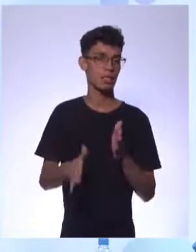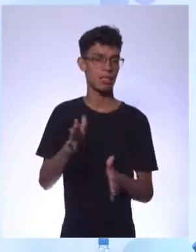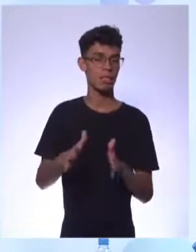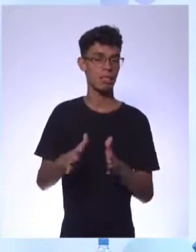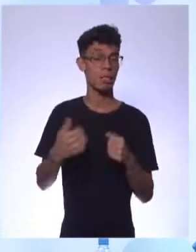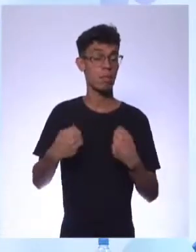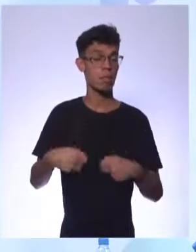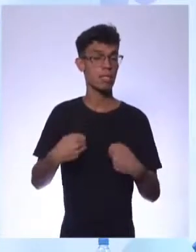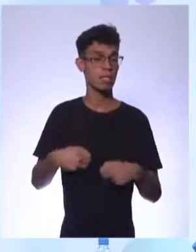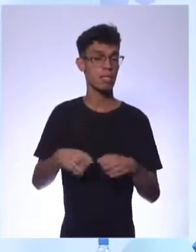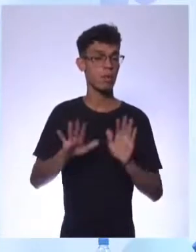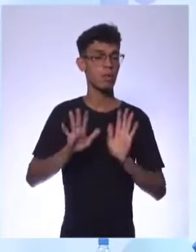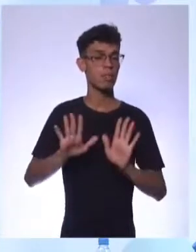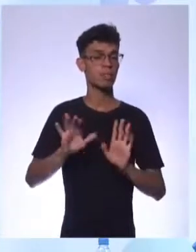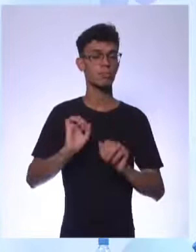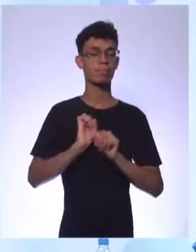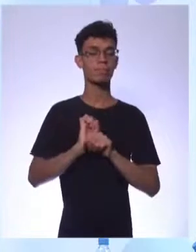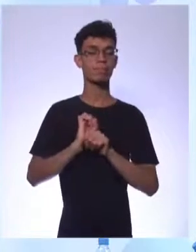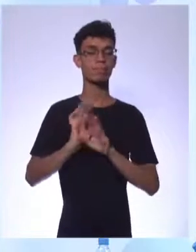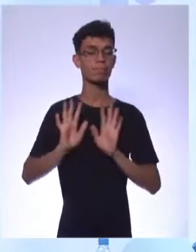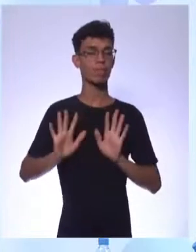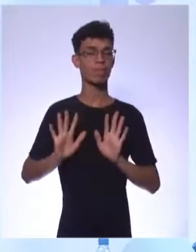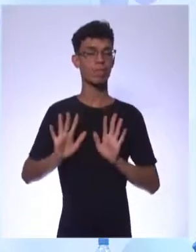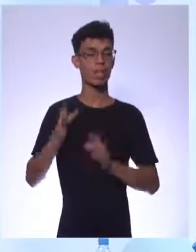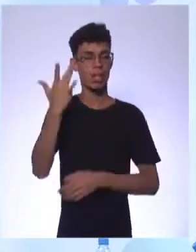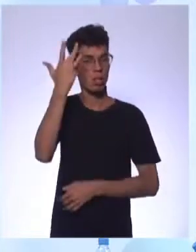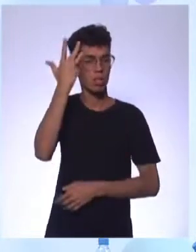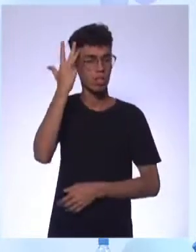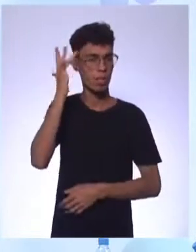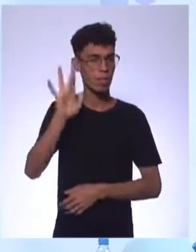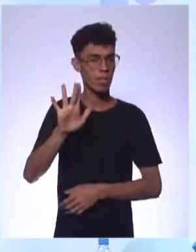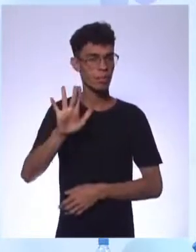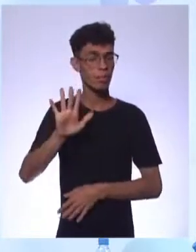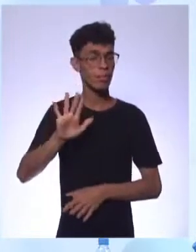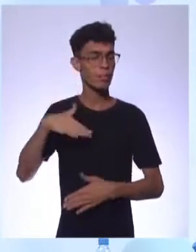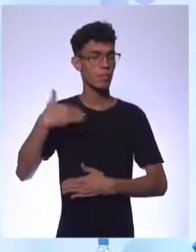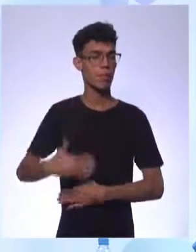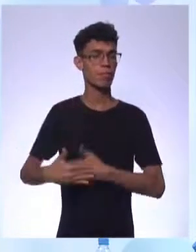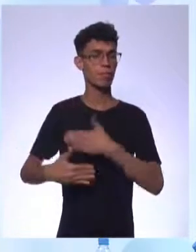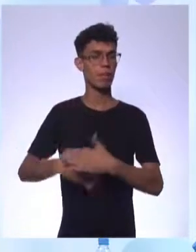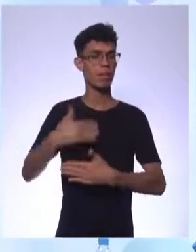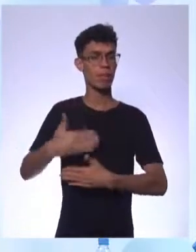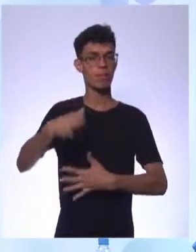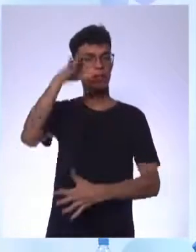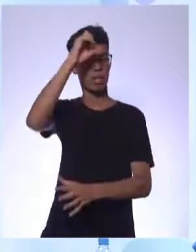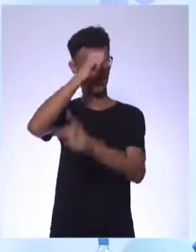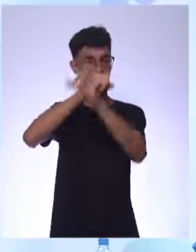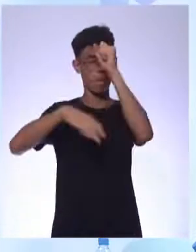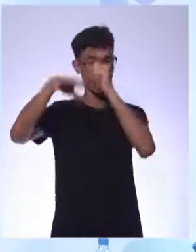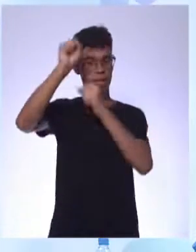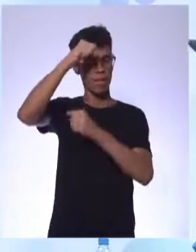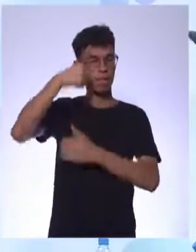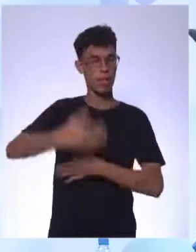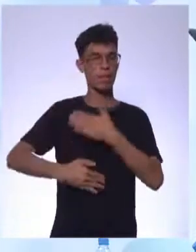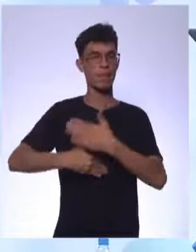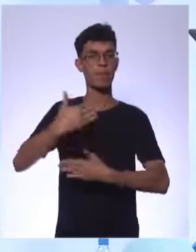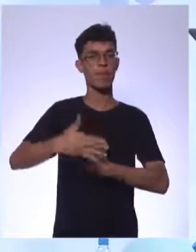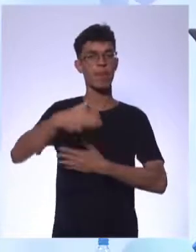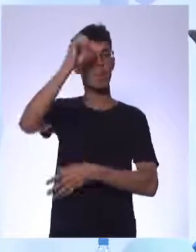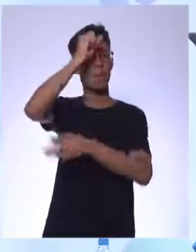sei. E eu vou falar uma coisa. Não saber é um dos primeiros passos para a gente poder aprender algo, né? Quando